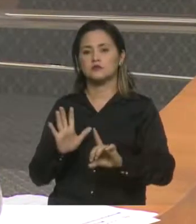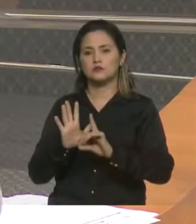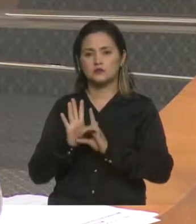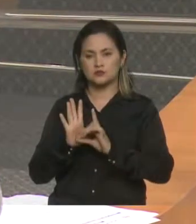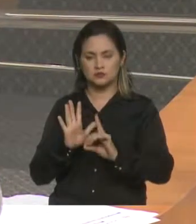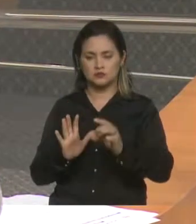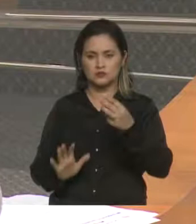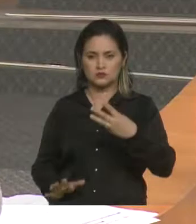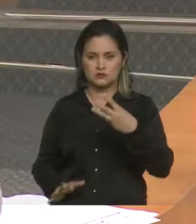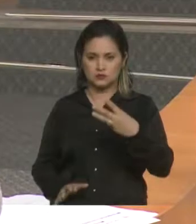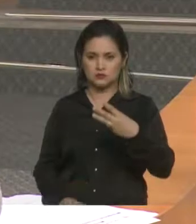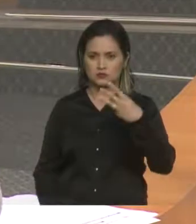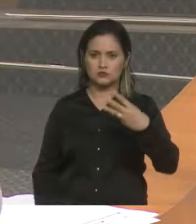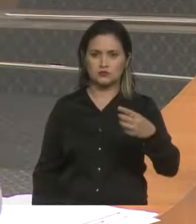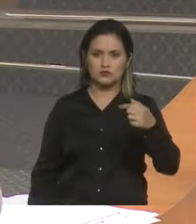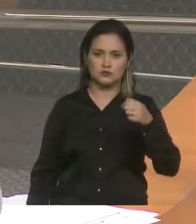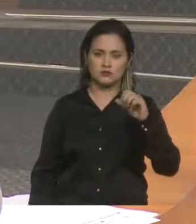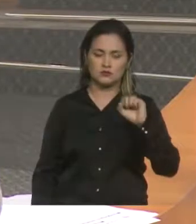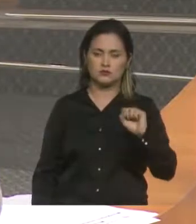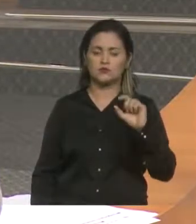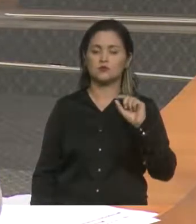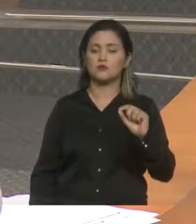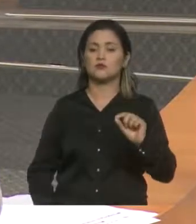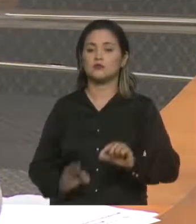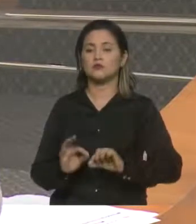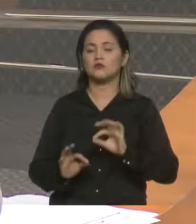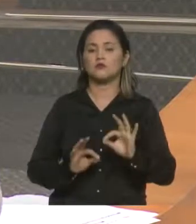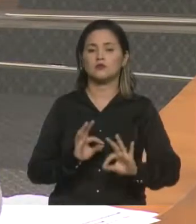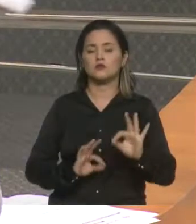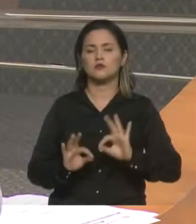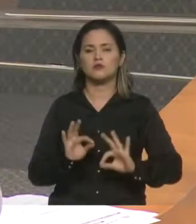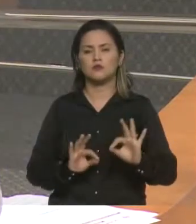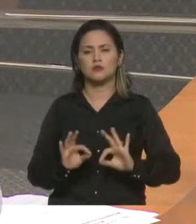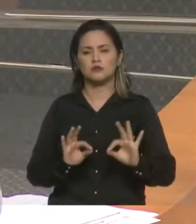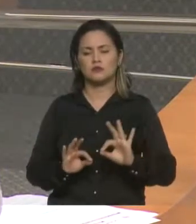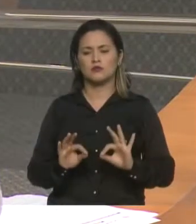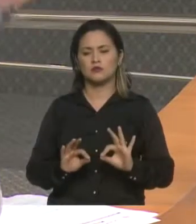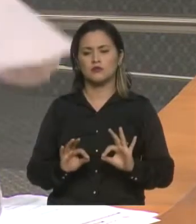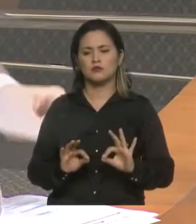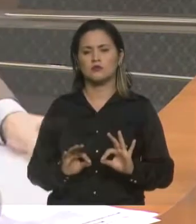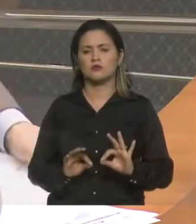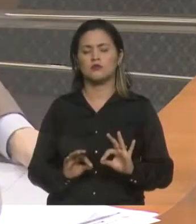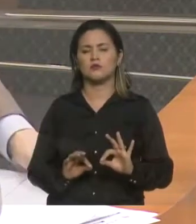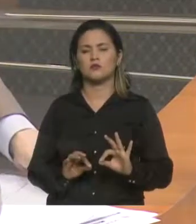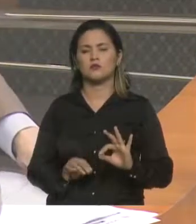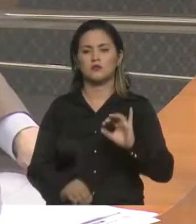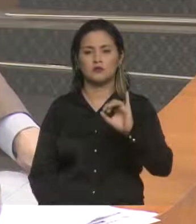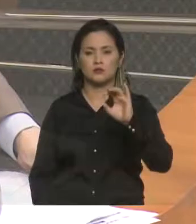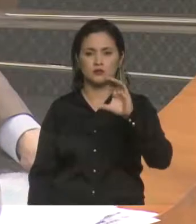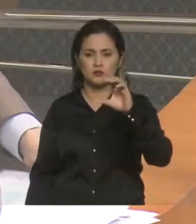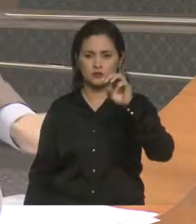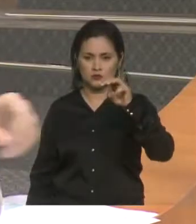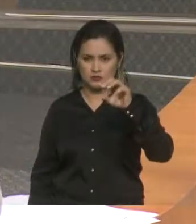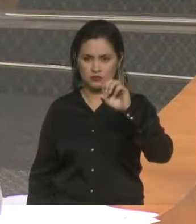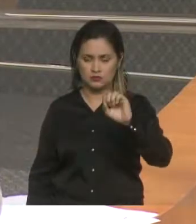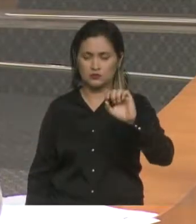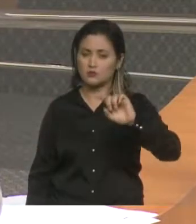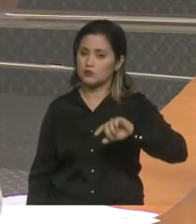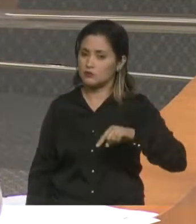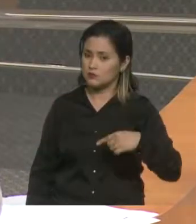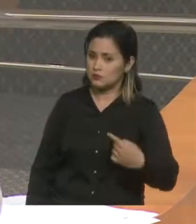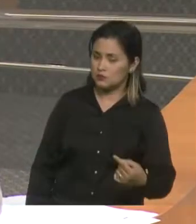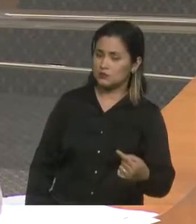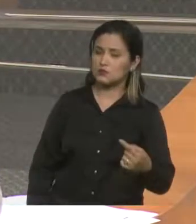33.378, que regulamenta a transferência de receitas do ICMS. Aqui. Logo em seguida, o